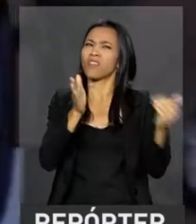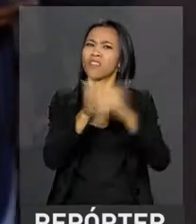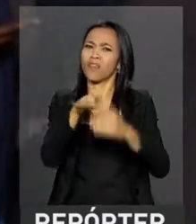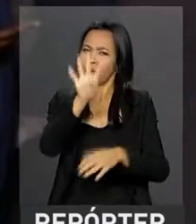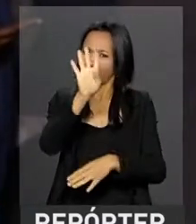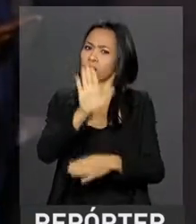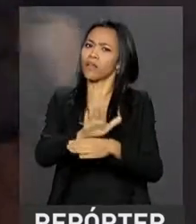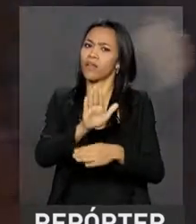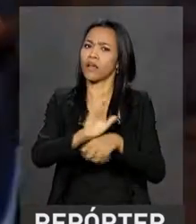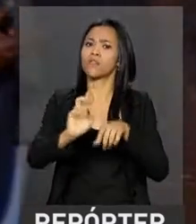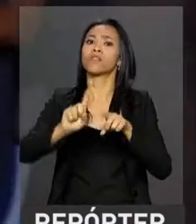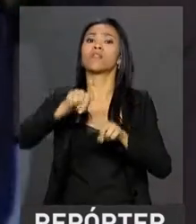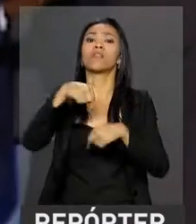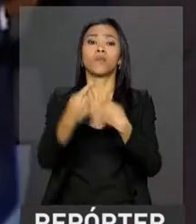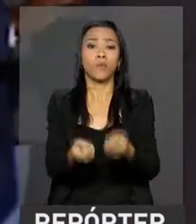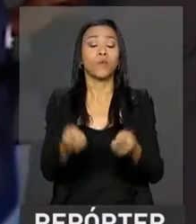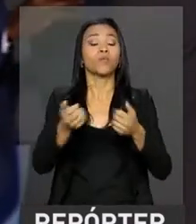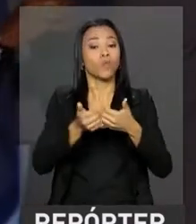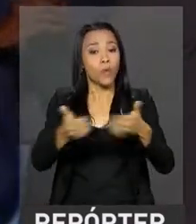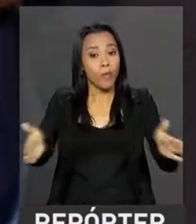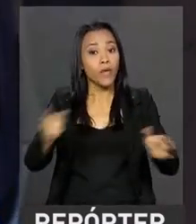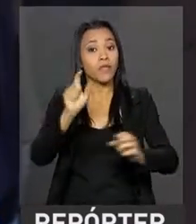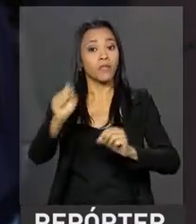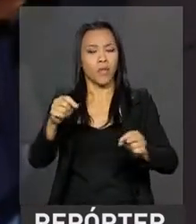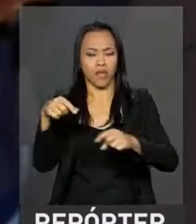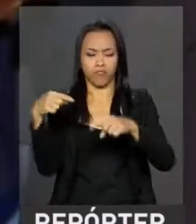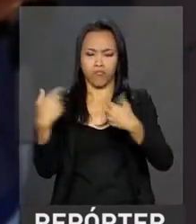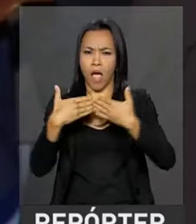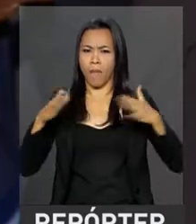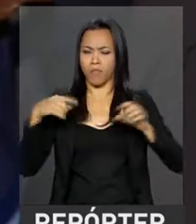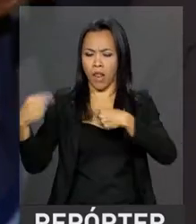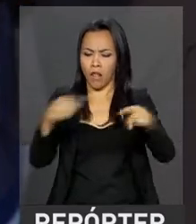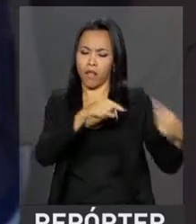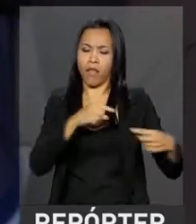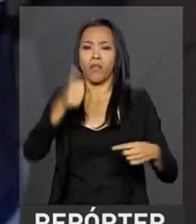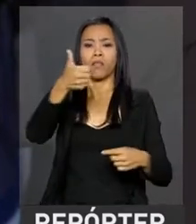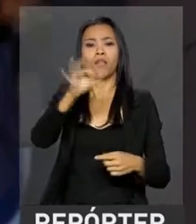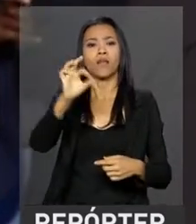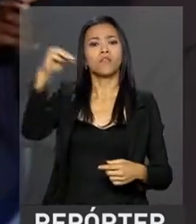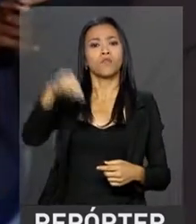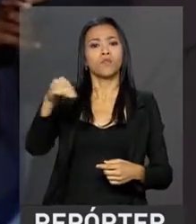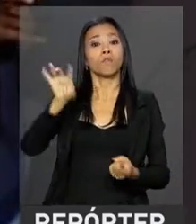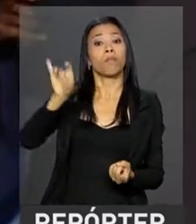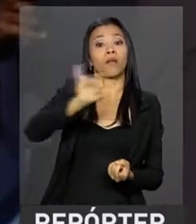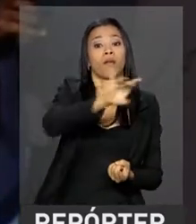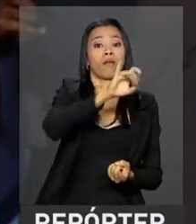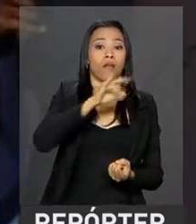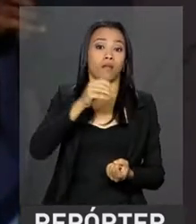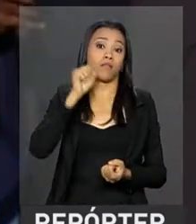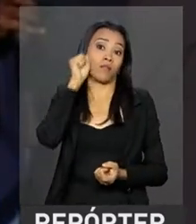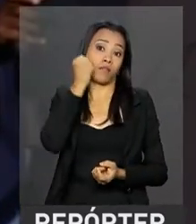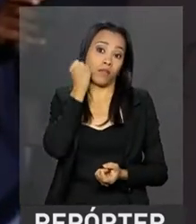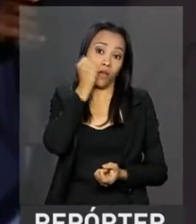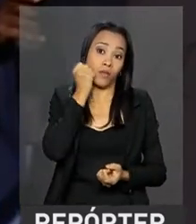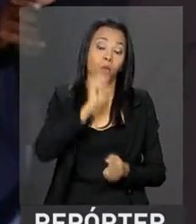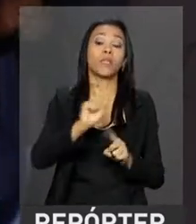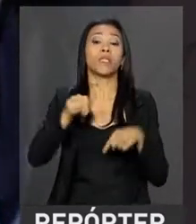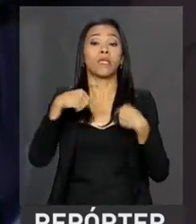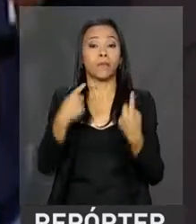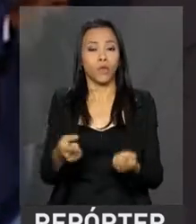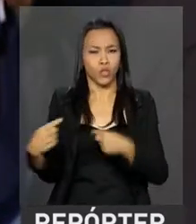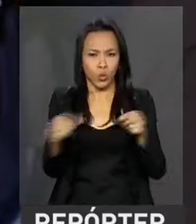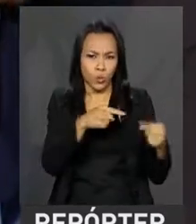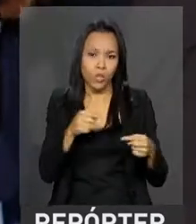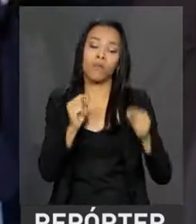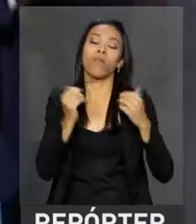horas da tarde. Em seguida, começa a fase de debates, com 10 minutos para cada senador. E depois desse momento de discussões, então,